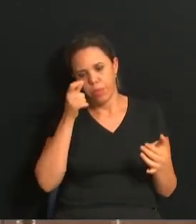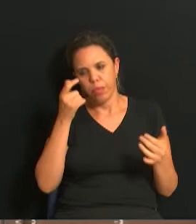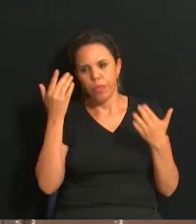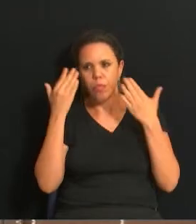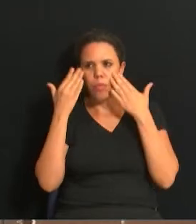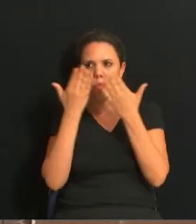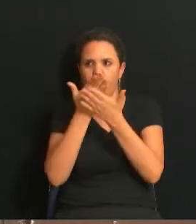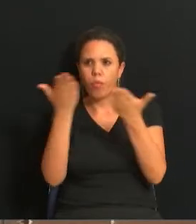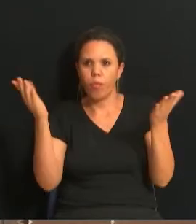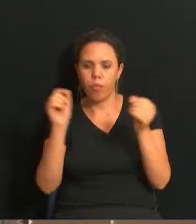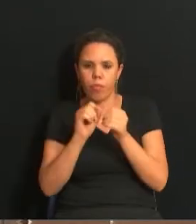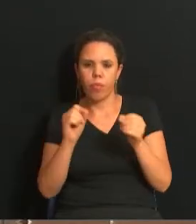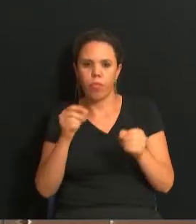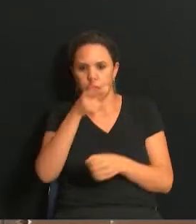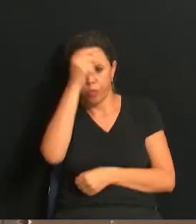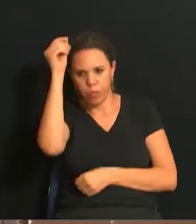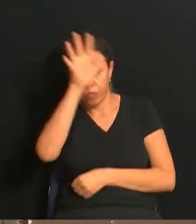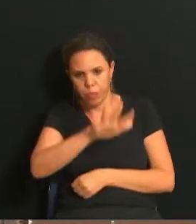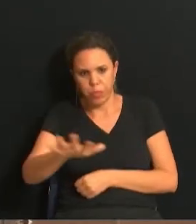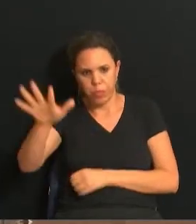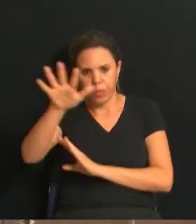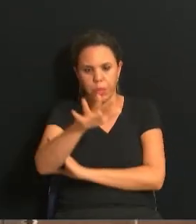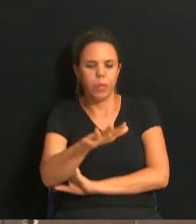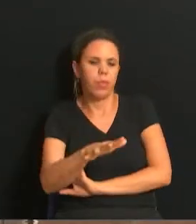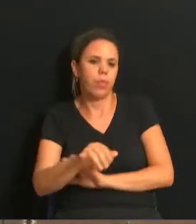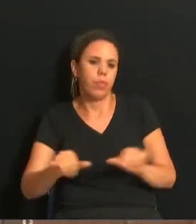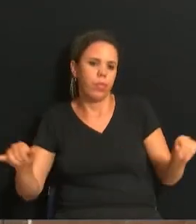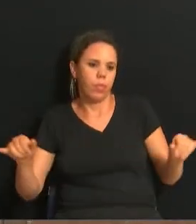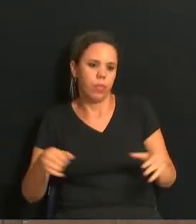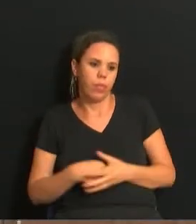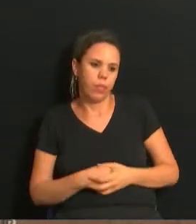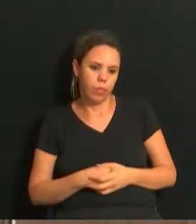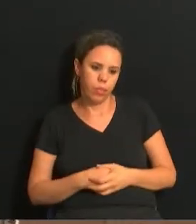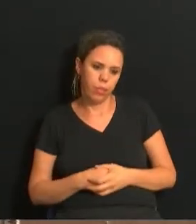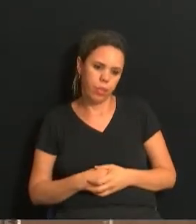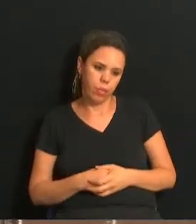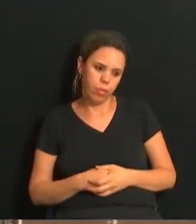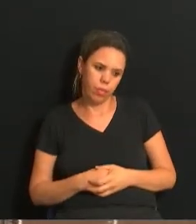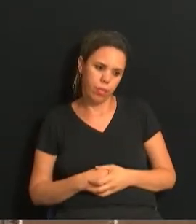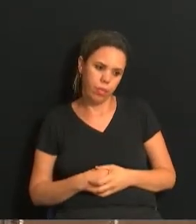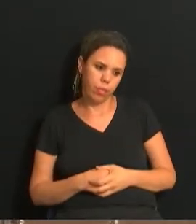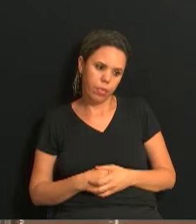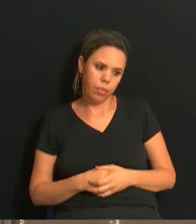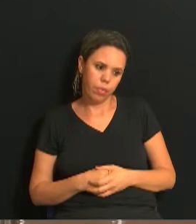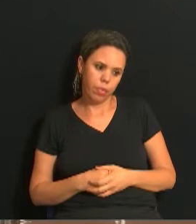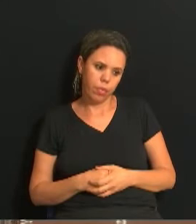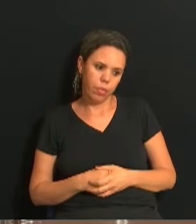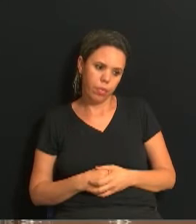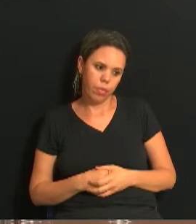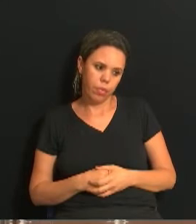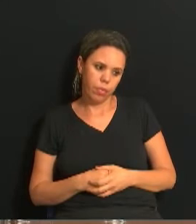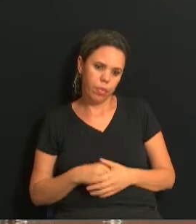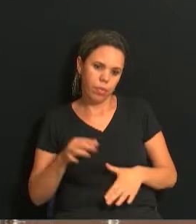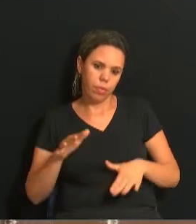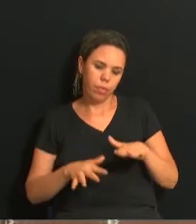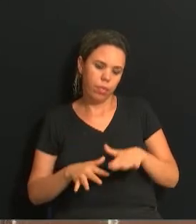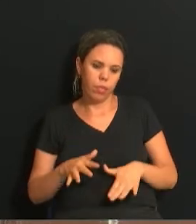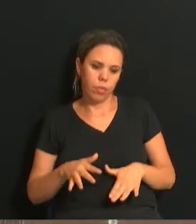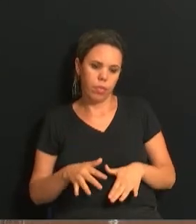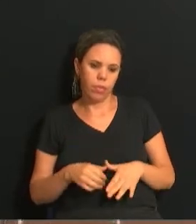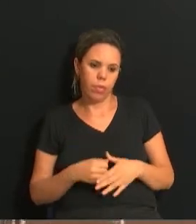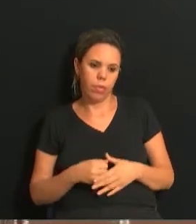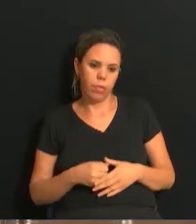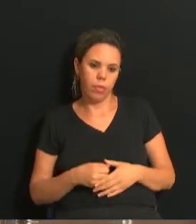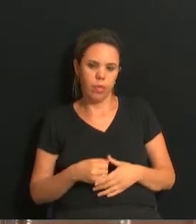publicidade feitas pela prefeitura, campanhas de publicidade que são, né, muitas vezes para defender as políticas